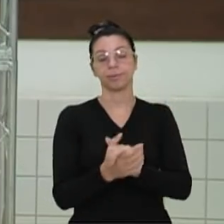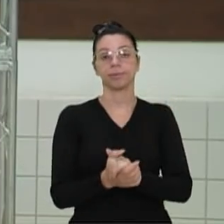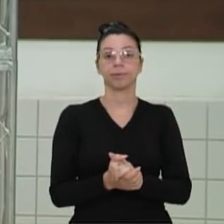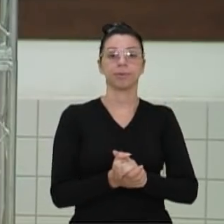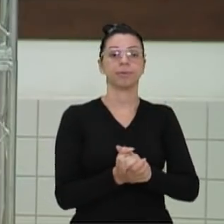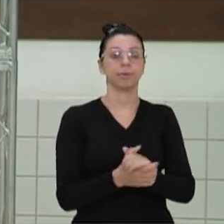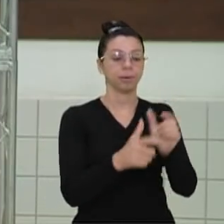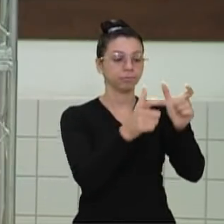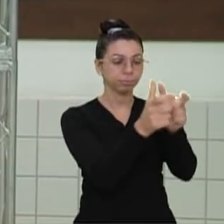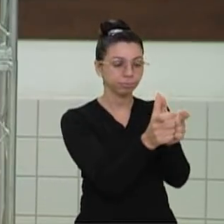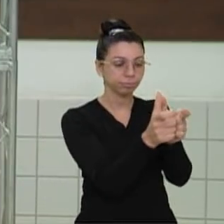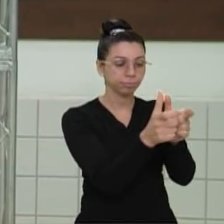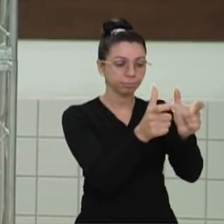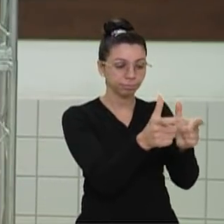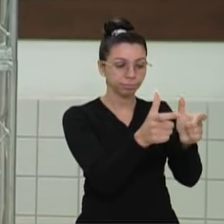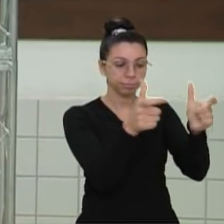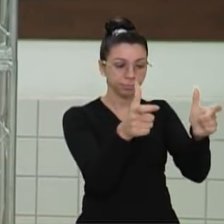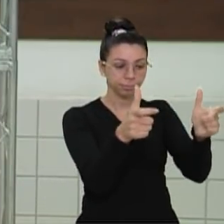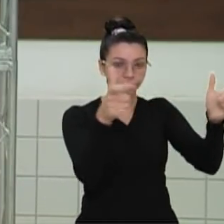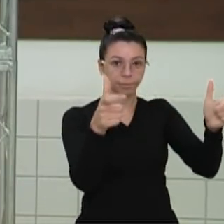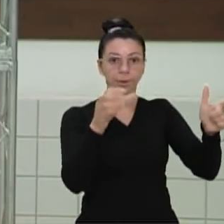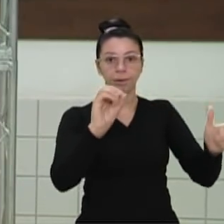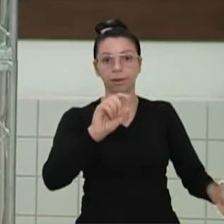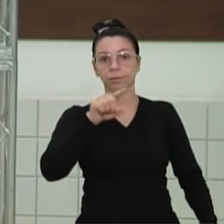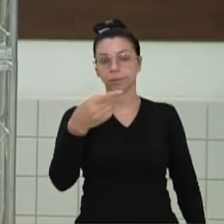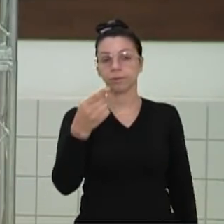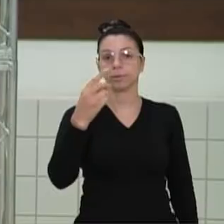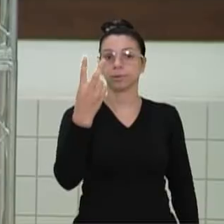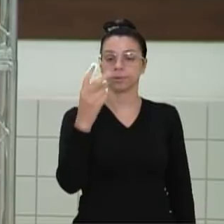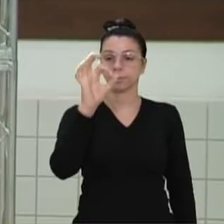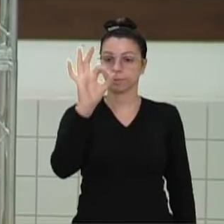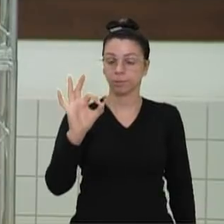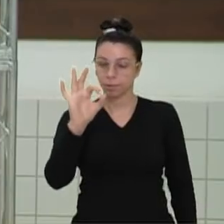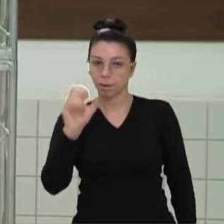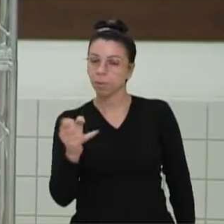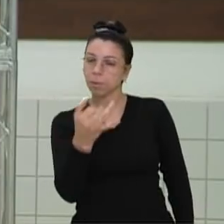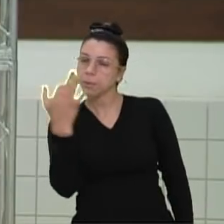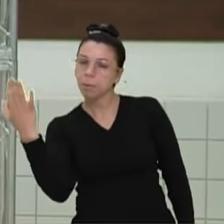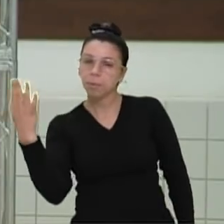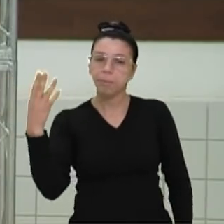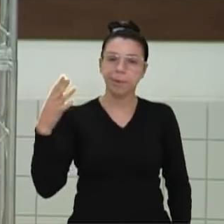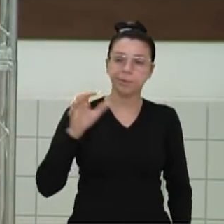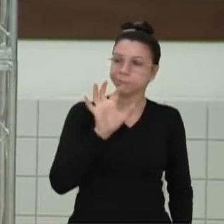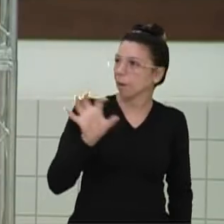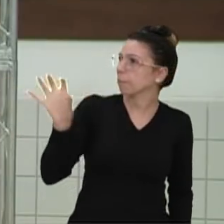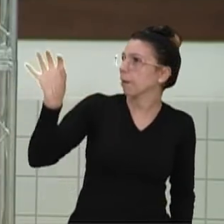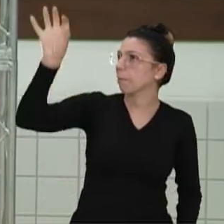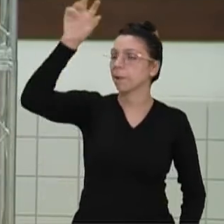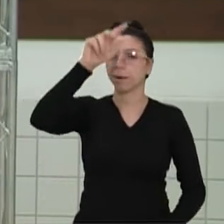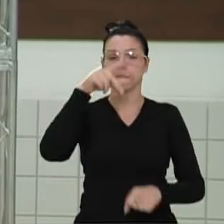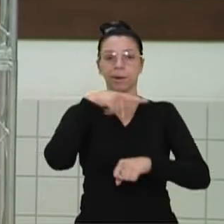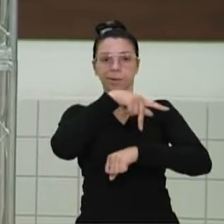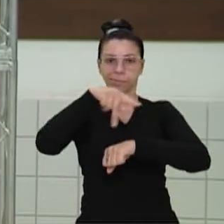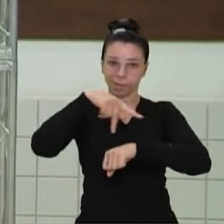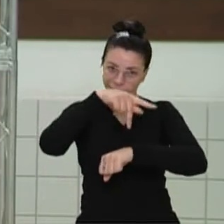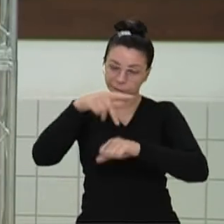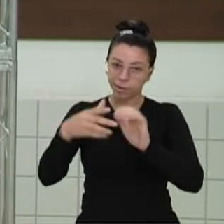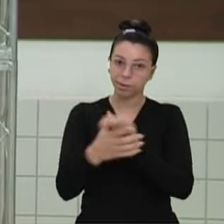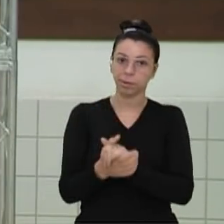aumenta, 0,2%. E às vezes tem algumas regiões aqui do país, que como no Paraná, por exemplo, a gente